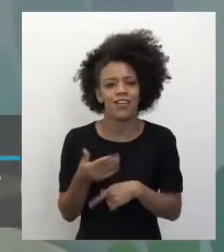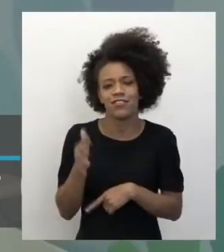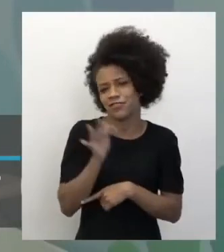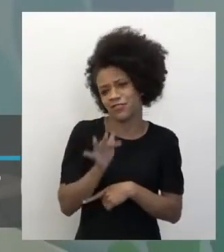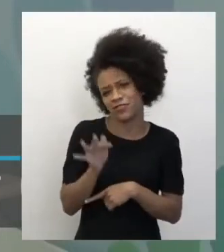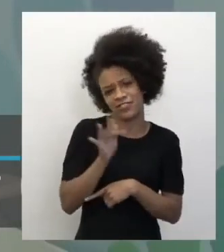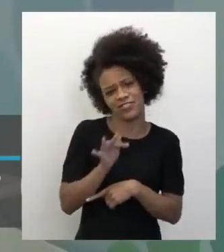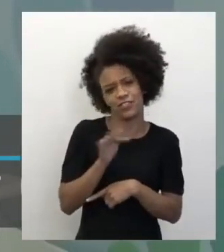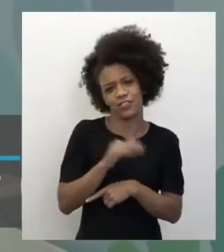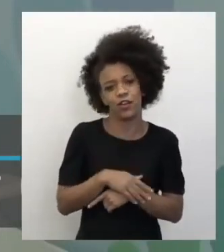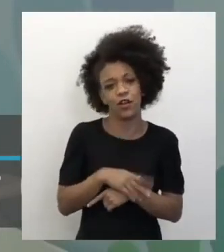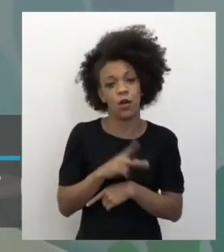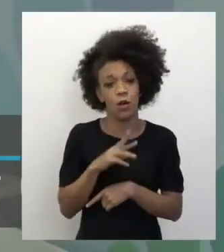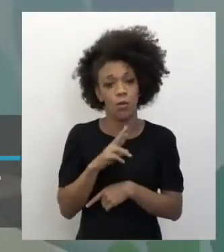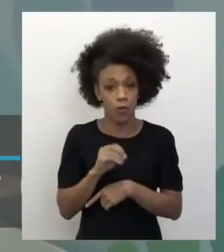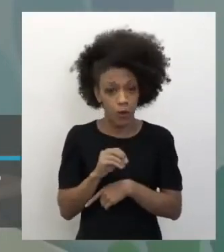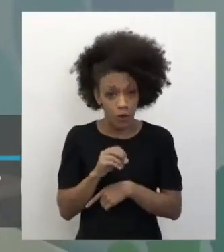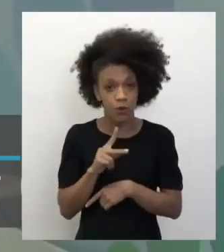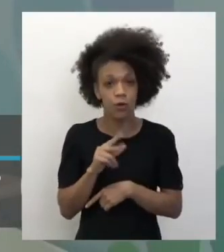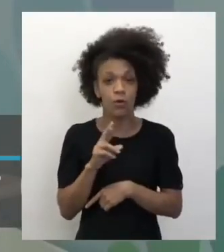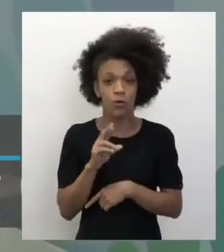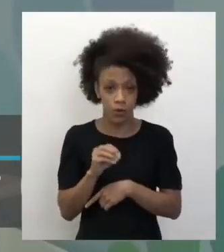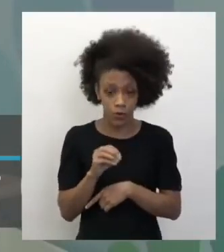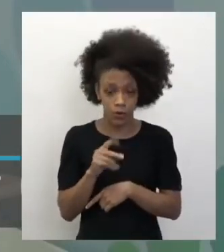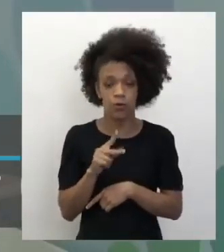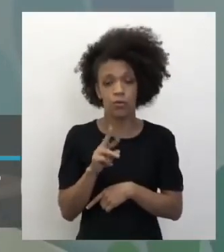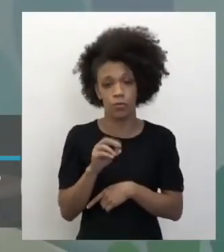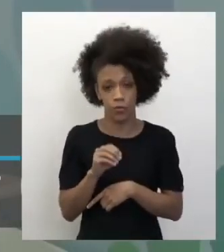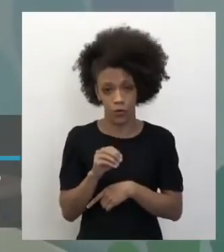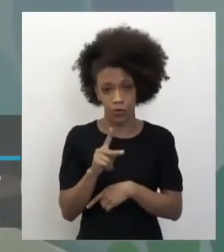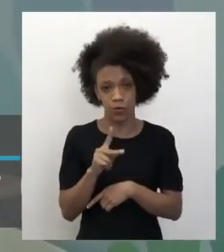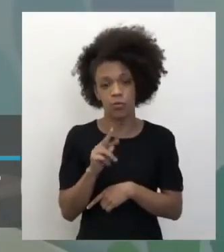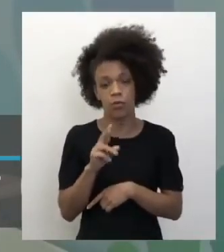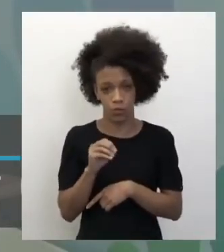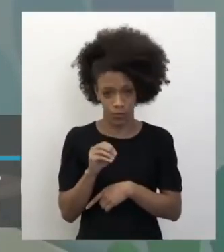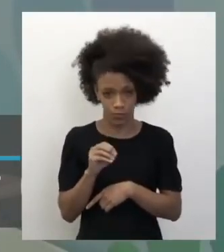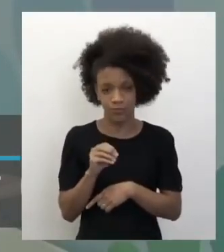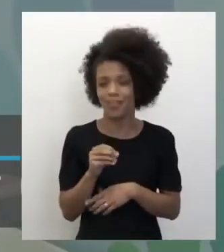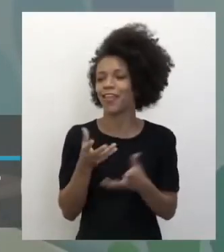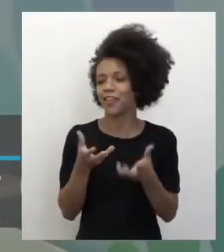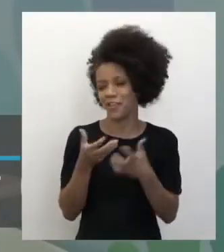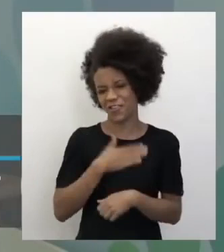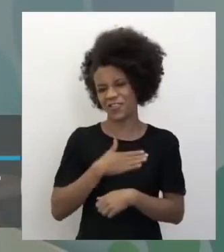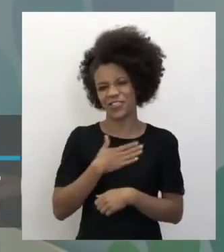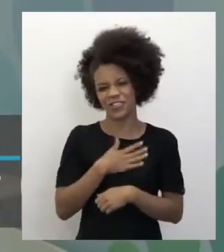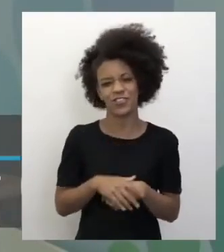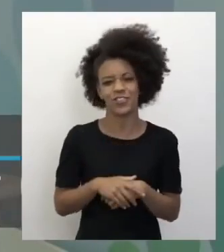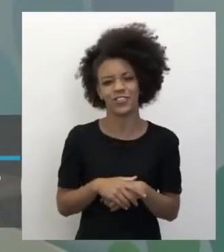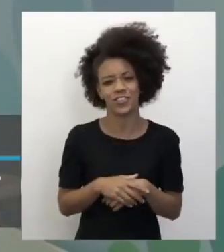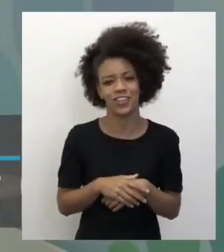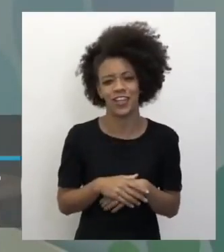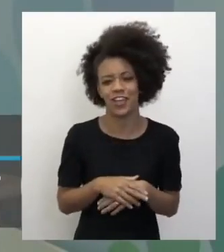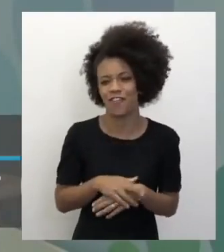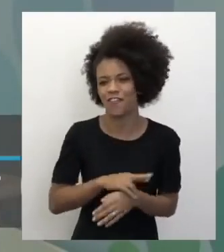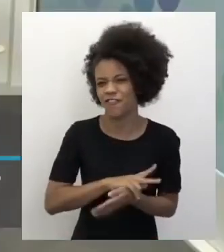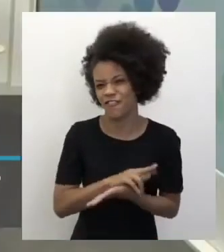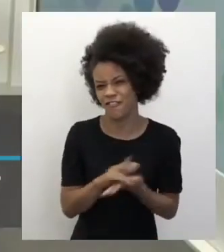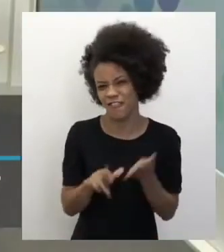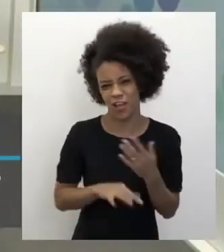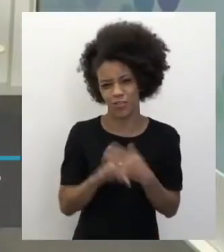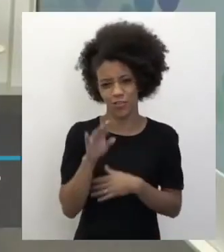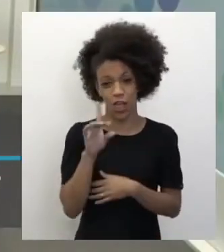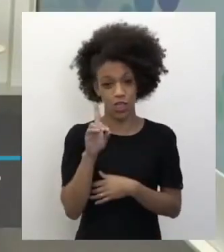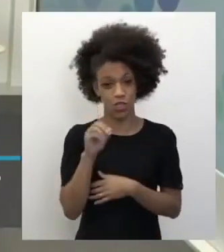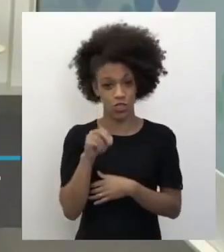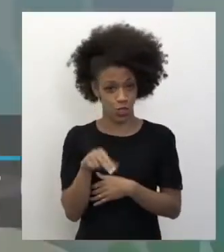universidade. Inclusive, eu fico, o Pro. Gente, eu vou no Pro. Aí, aqui, vários Team Dona, que